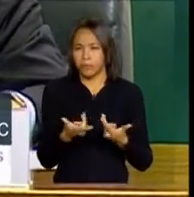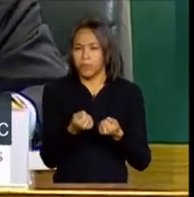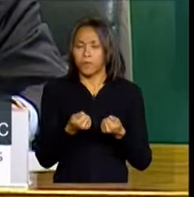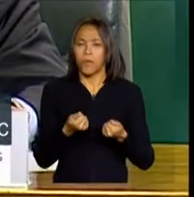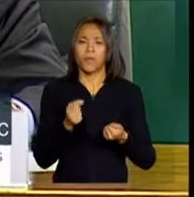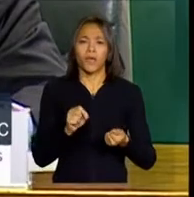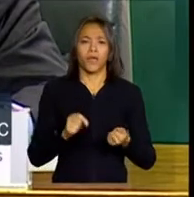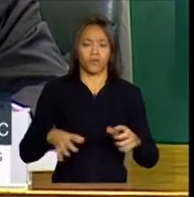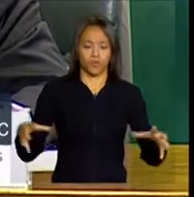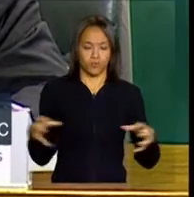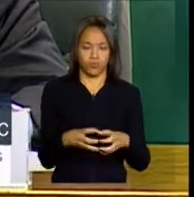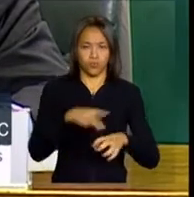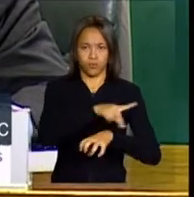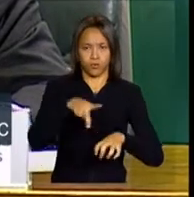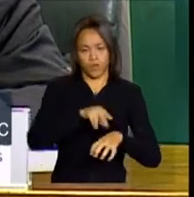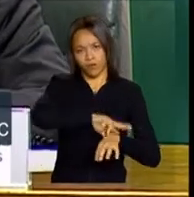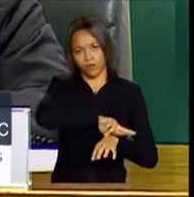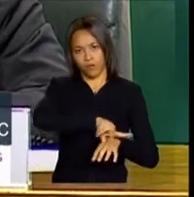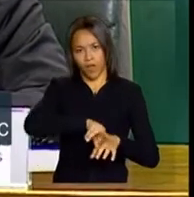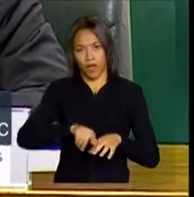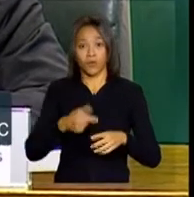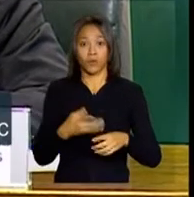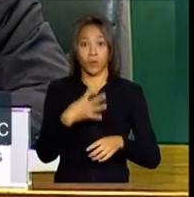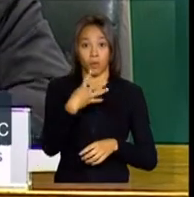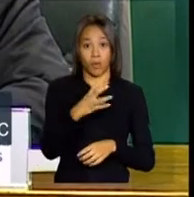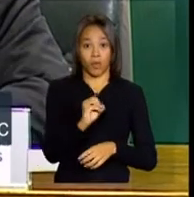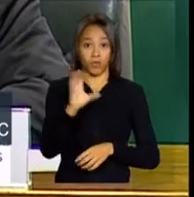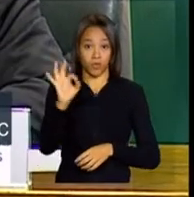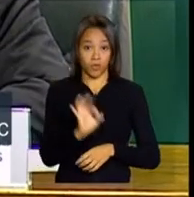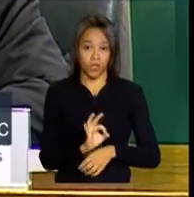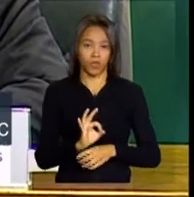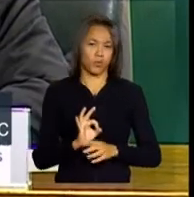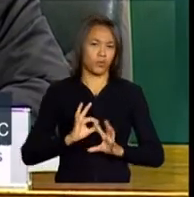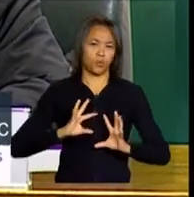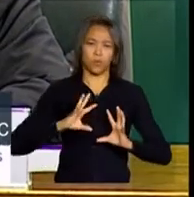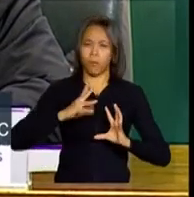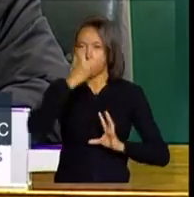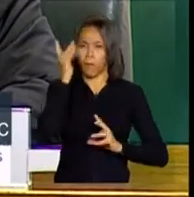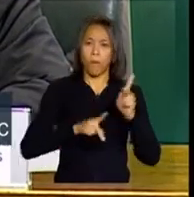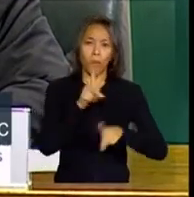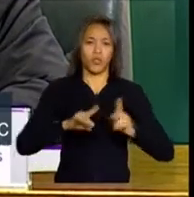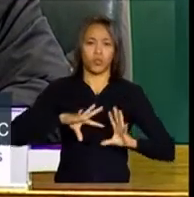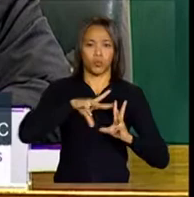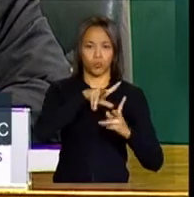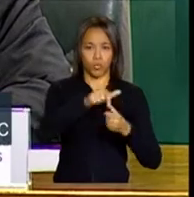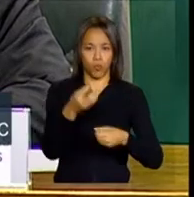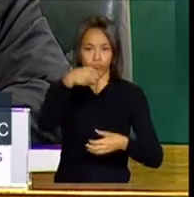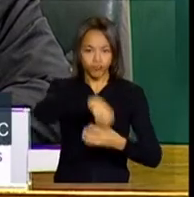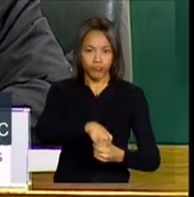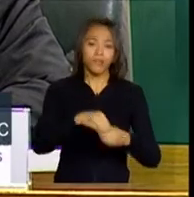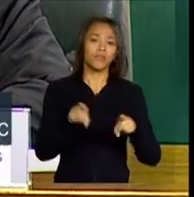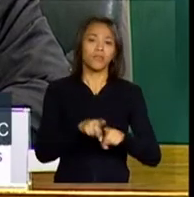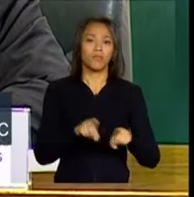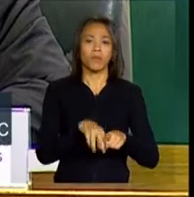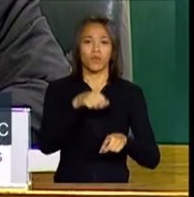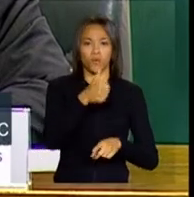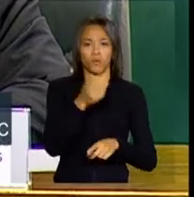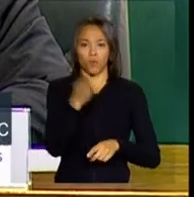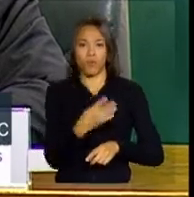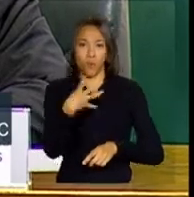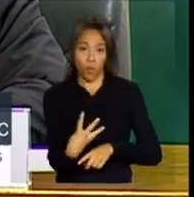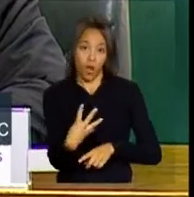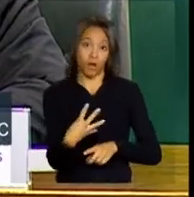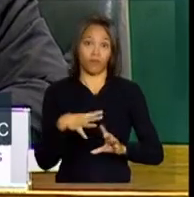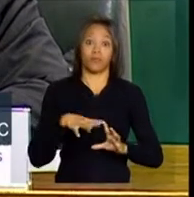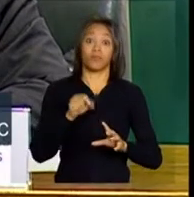os países que compõem o grupo abrigam 40% da população mundial ocupam um quarto do território do planeta e